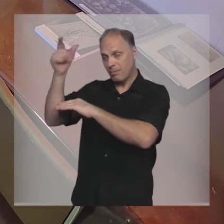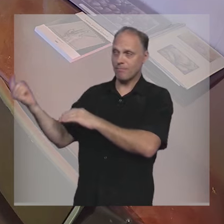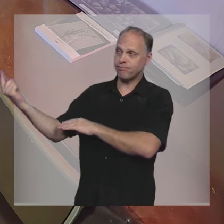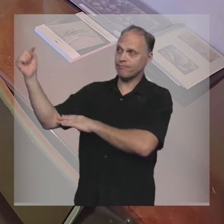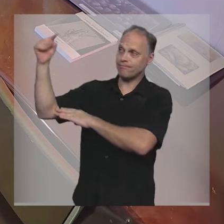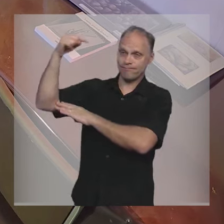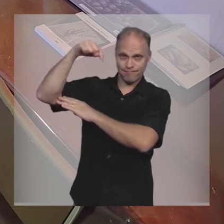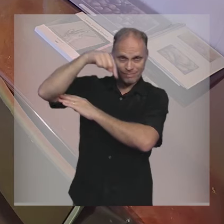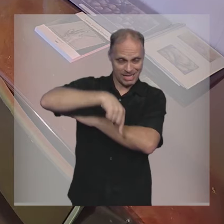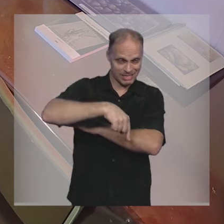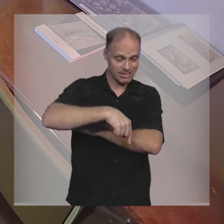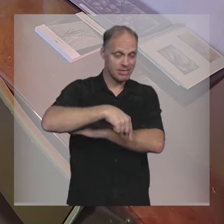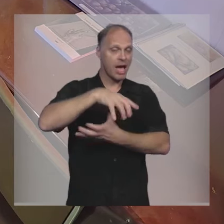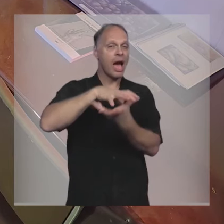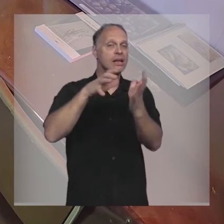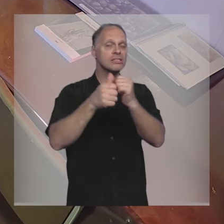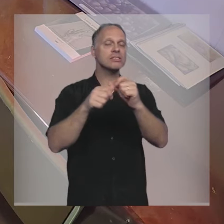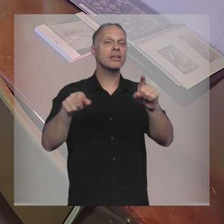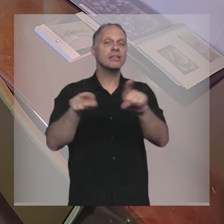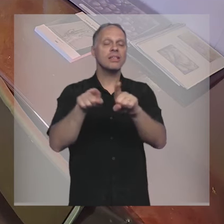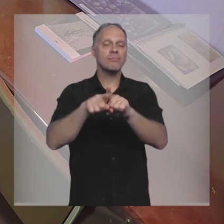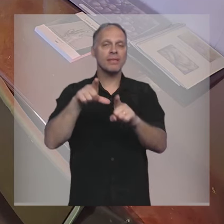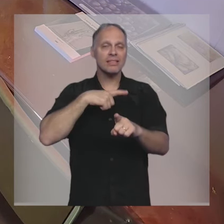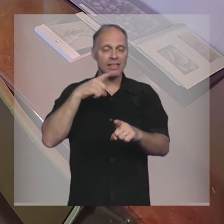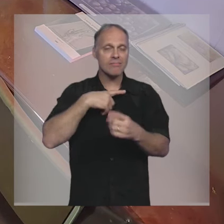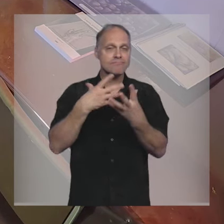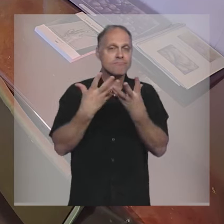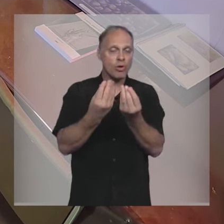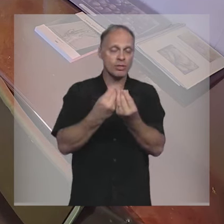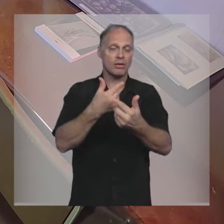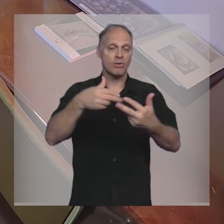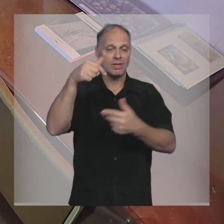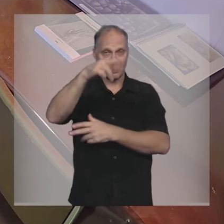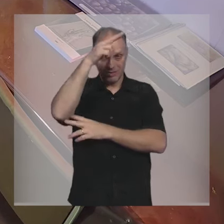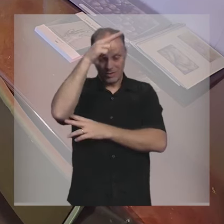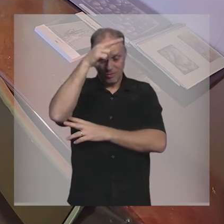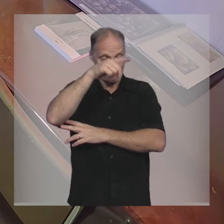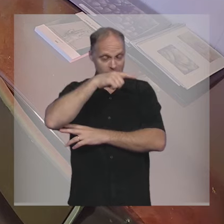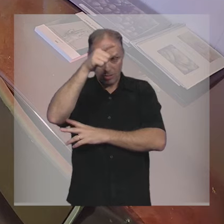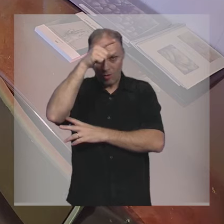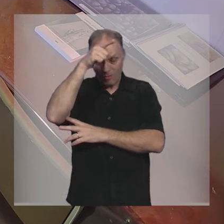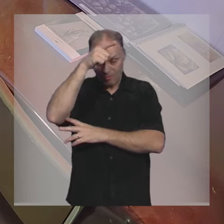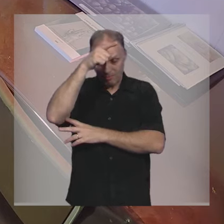os vários artistas que vieram, e tem obras aqui em São Leopoldo.